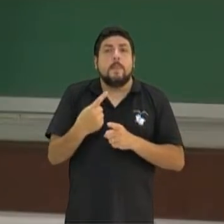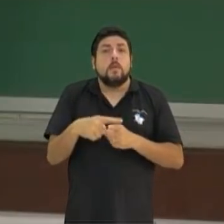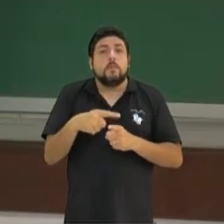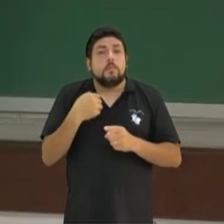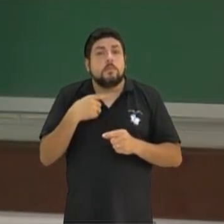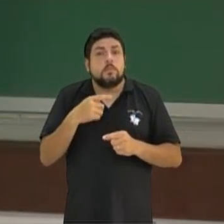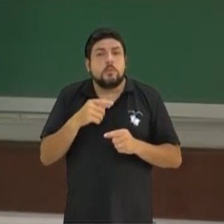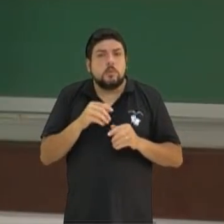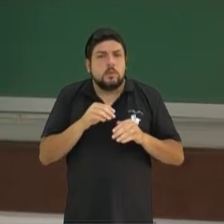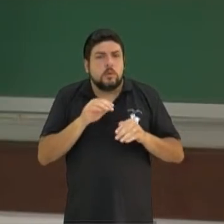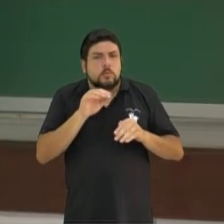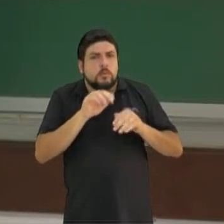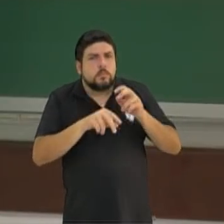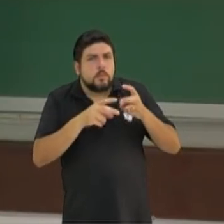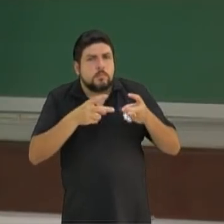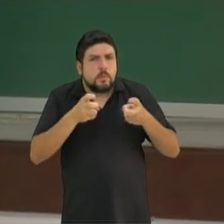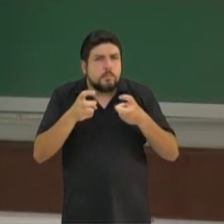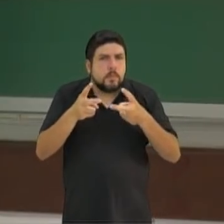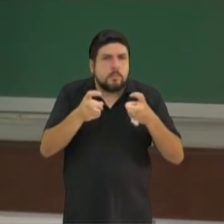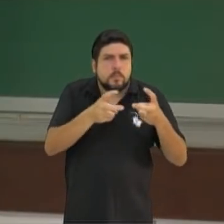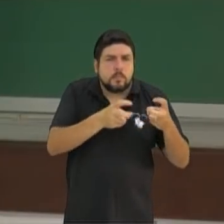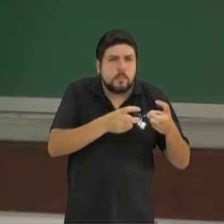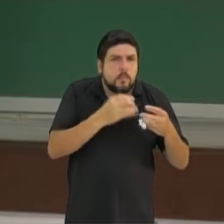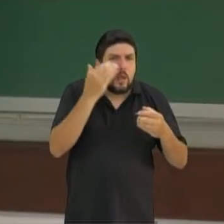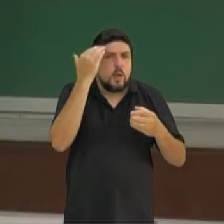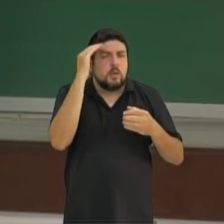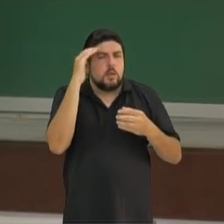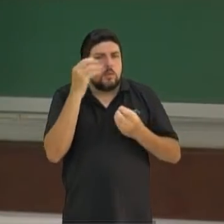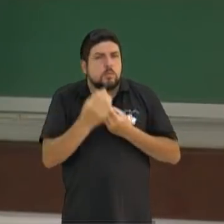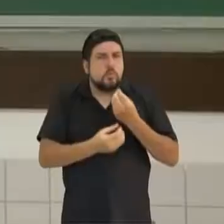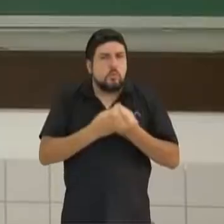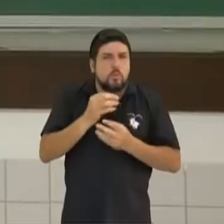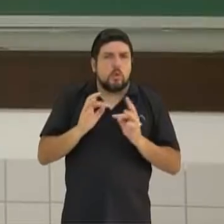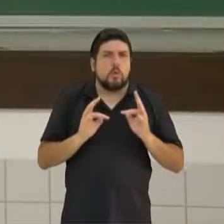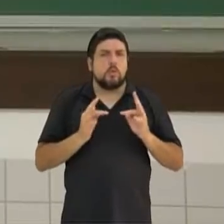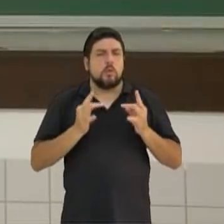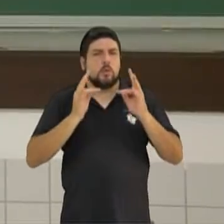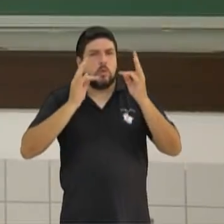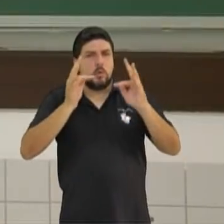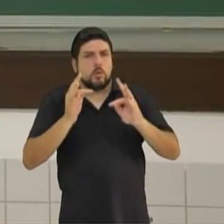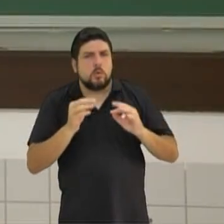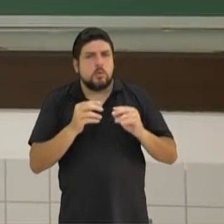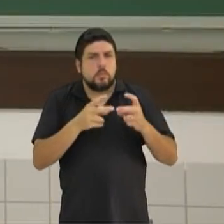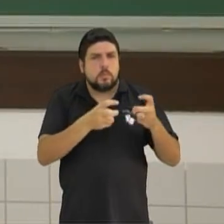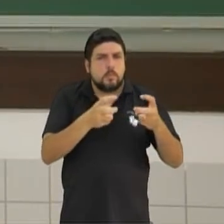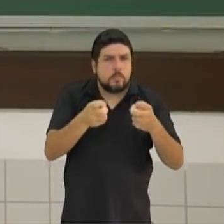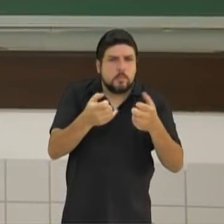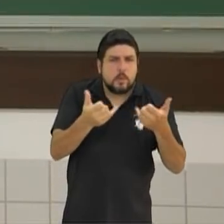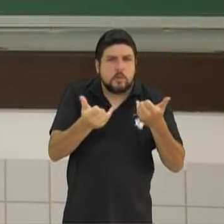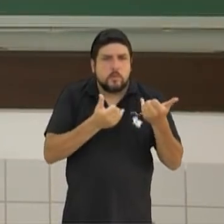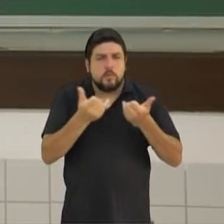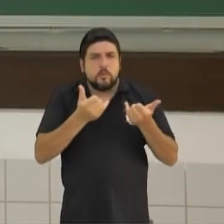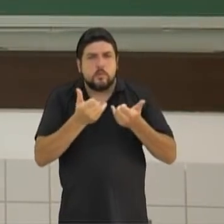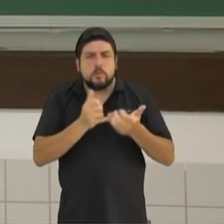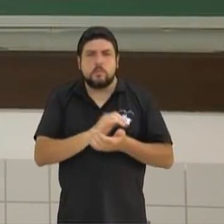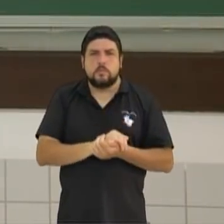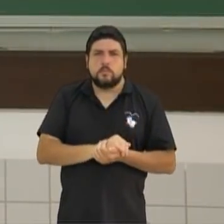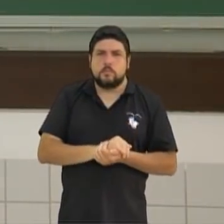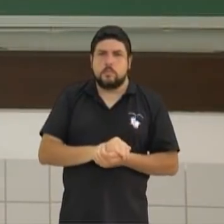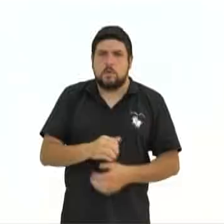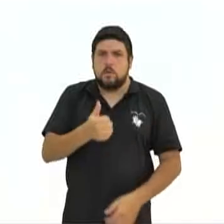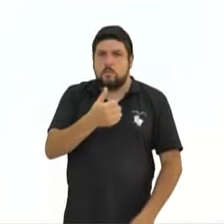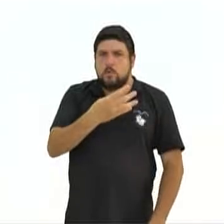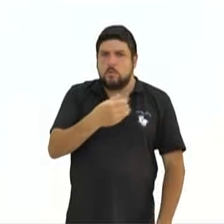ainda a tecnologia que eles precisavam para fazer isso, mapear, trazer as informações de volta para Portugal. Em 1415, os